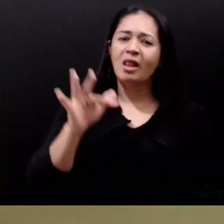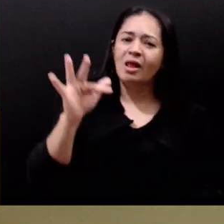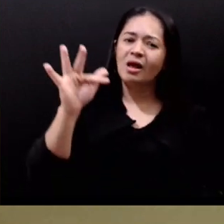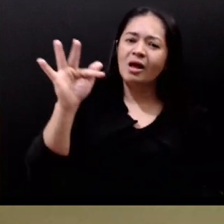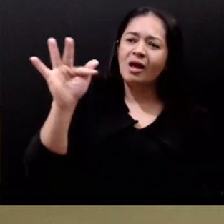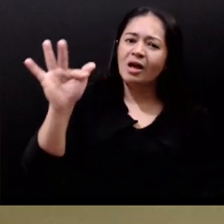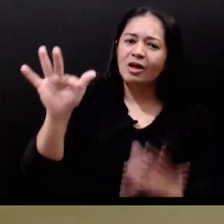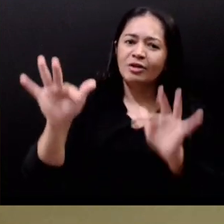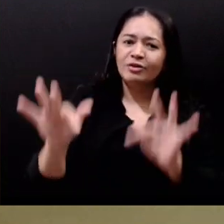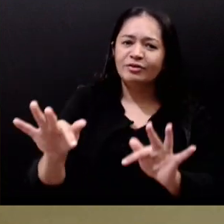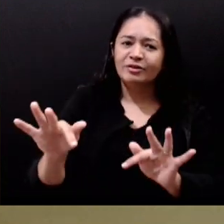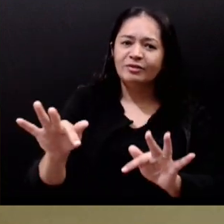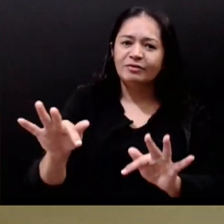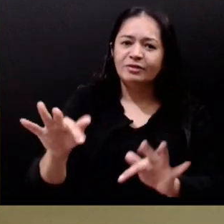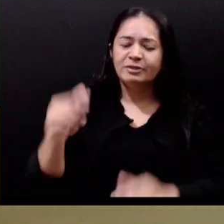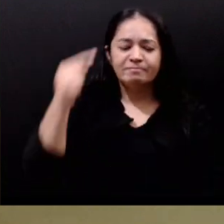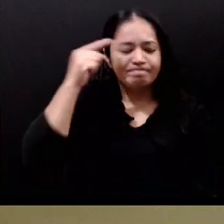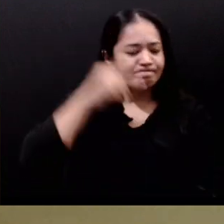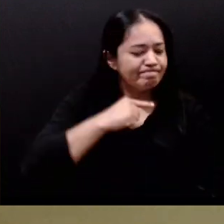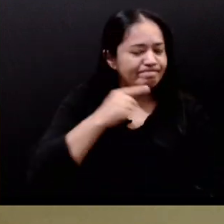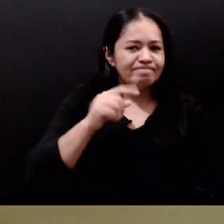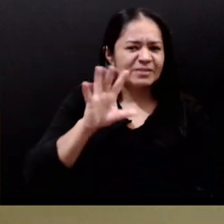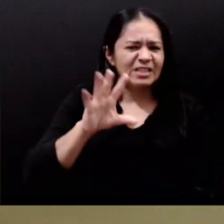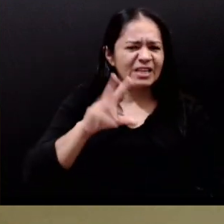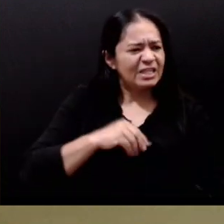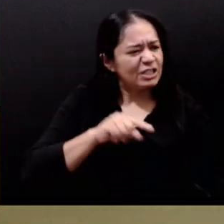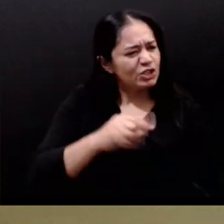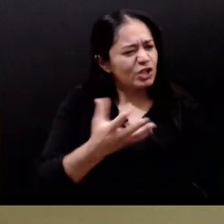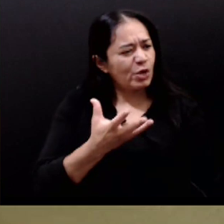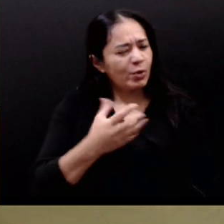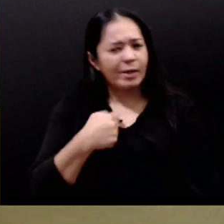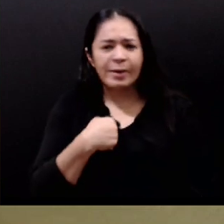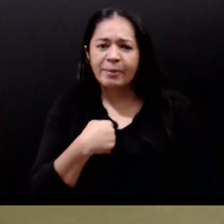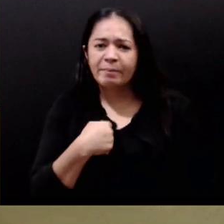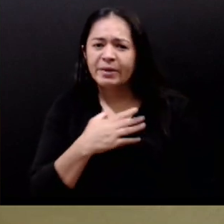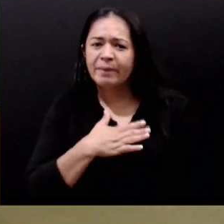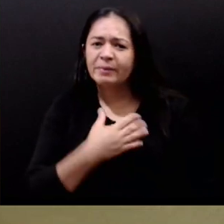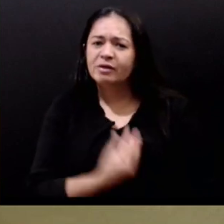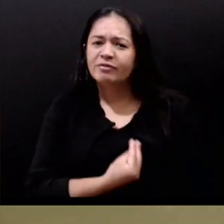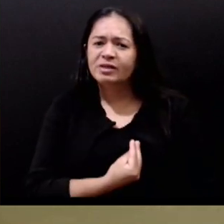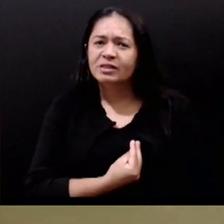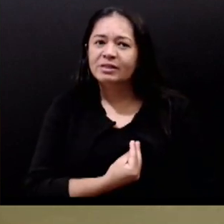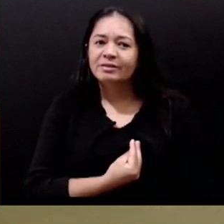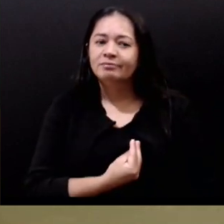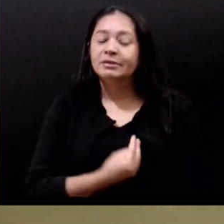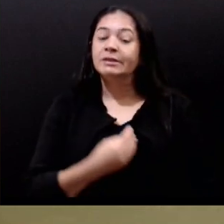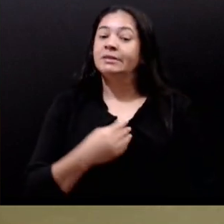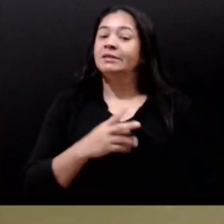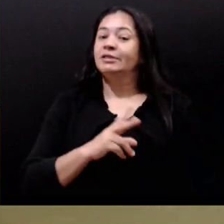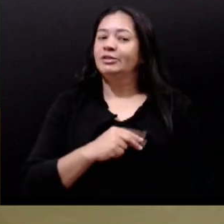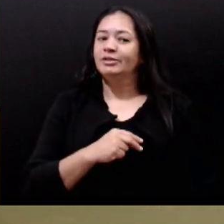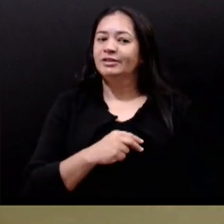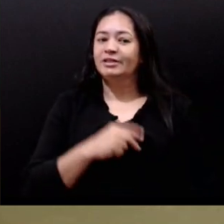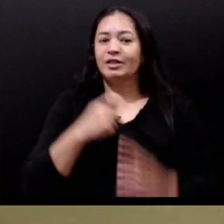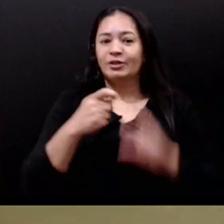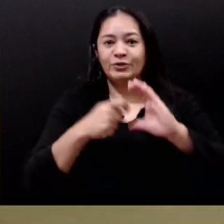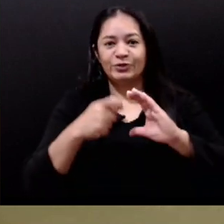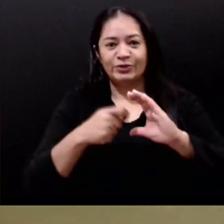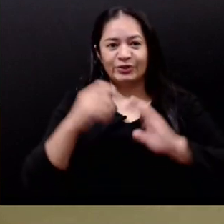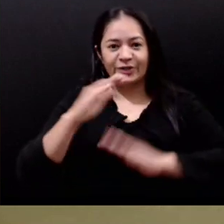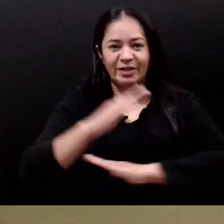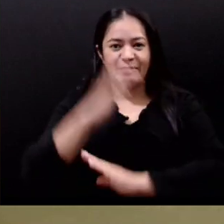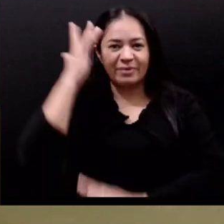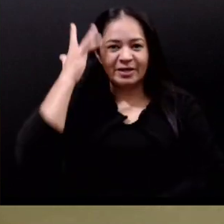aquela dúvida: será que é isso mesmo que eu quero para minha vida? Ai, ai, ai, no Estúdio Câmara de amanhã a gente fala